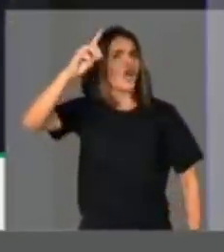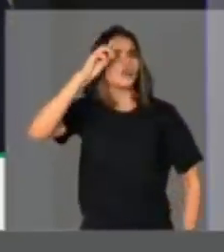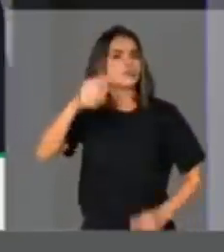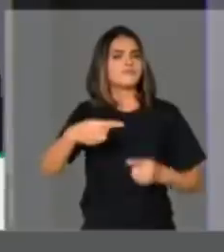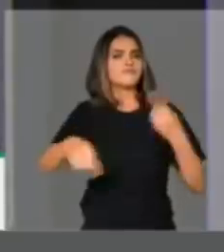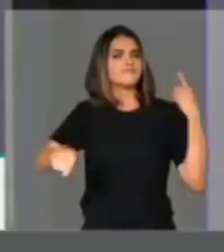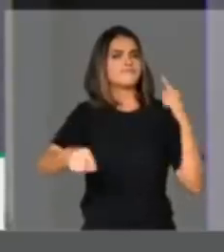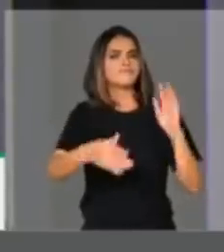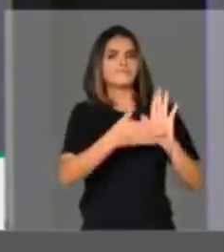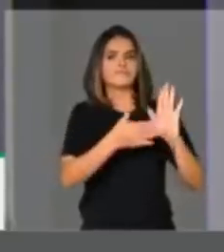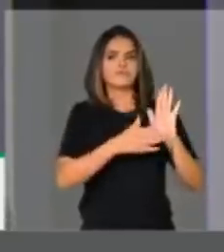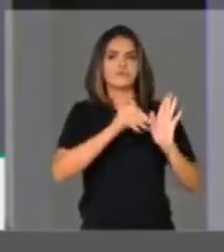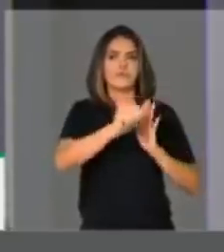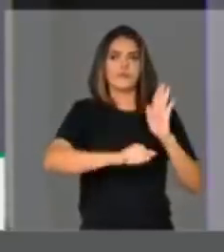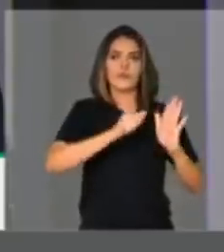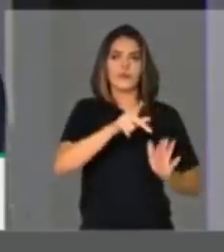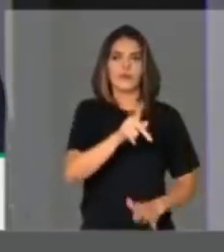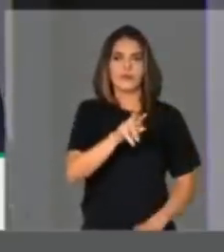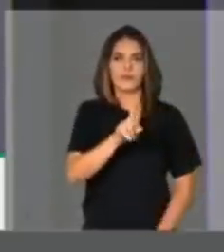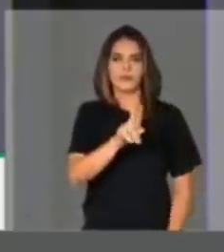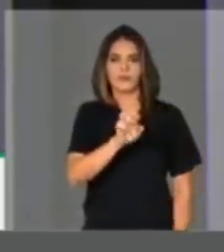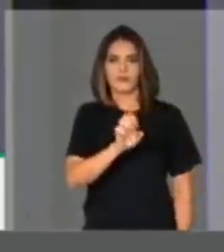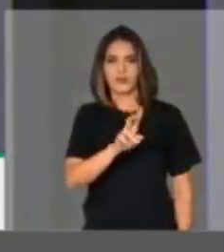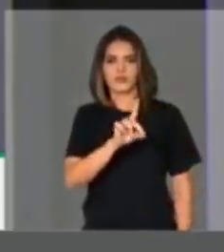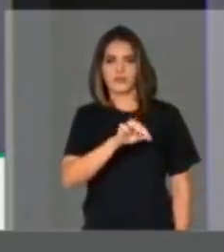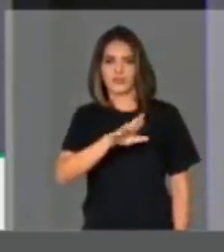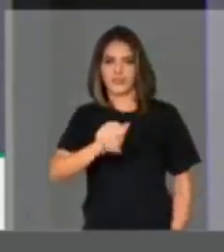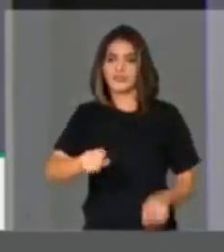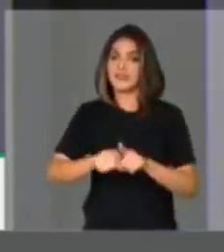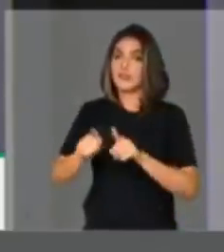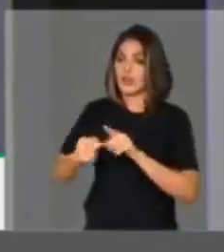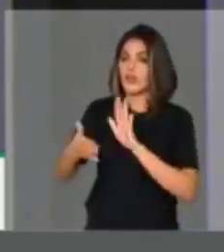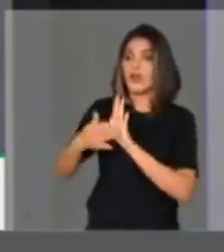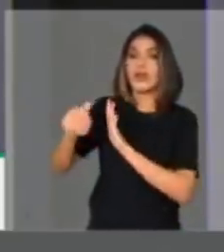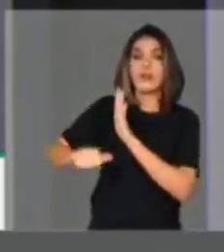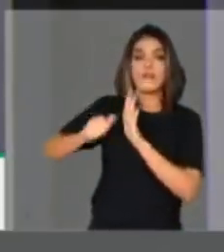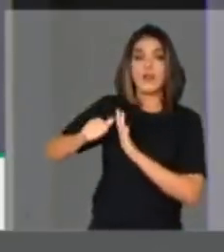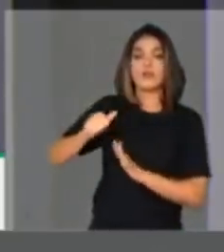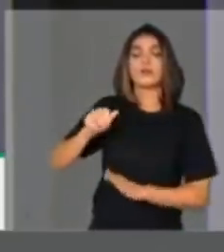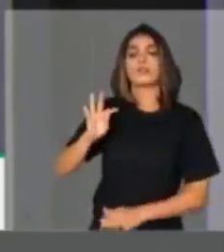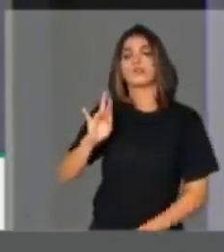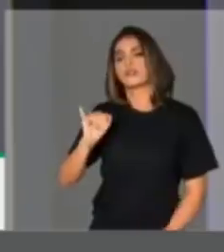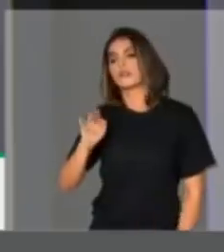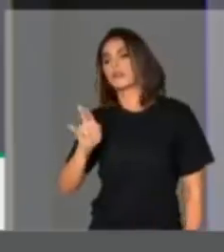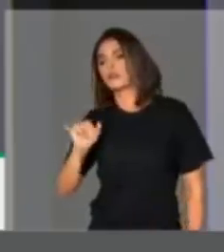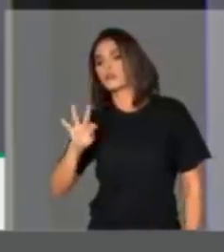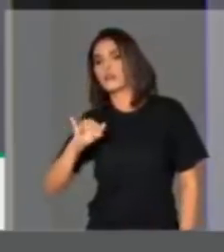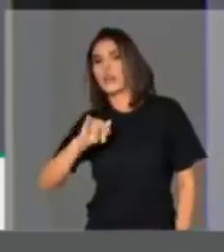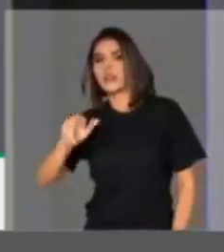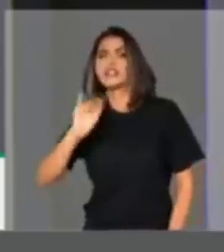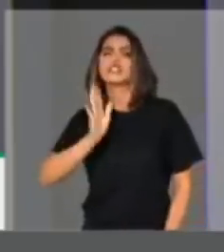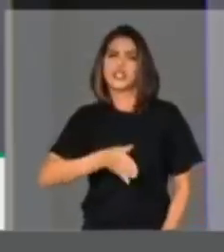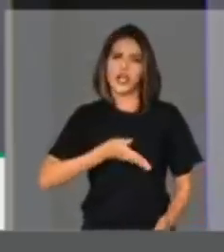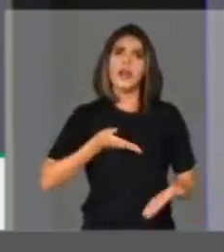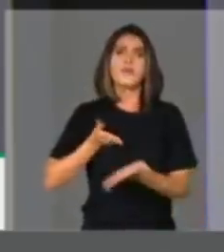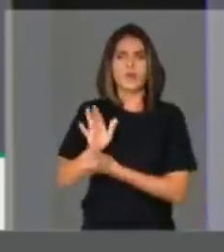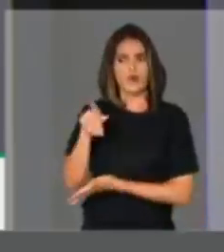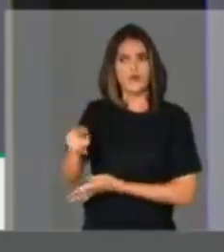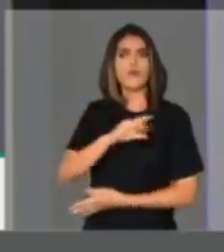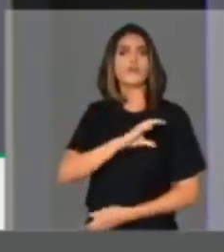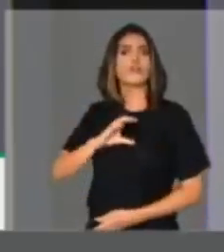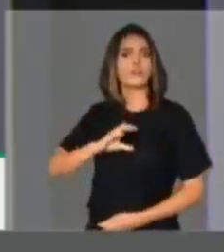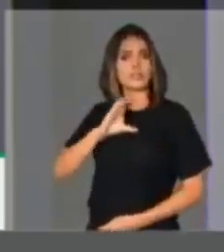previdenciária e também contra a reforma tributária, que tem o seu andamento acelerado, já aprovado na Comissão de Constituição e Justiça.